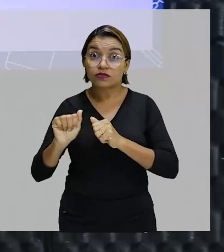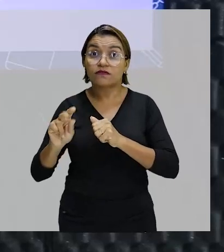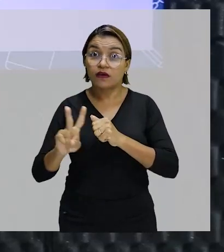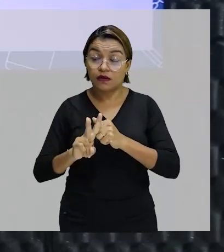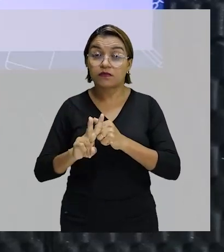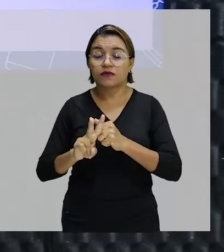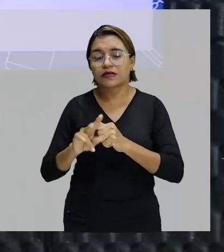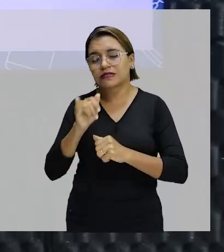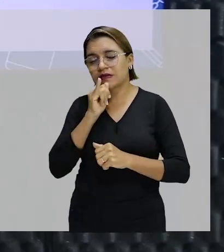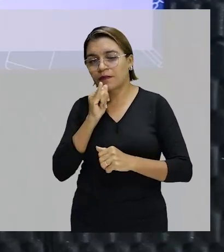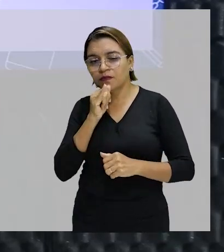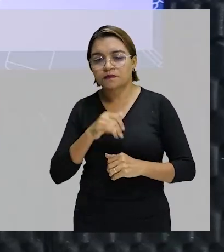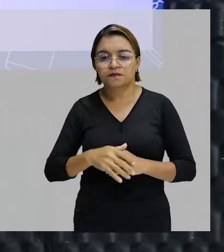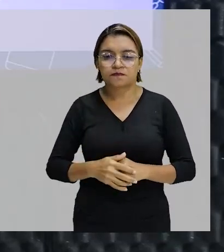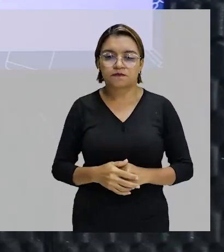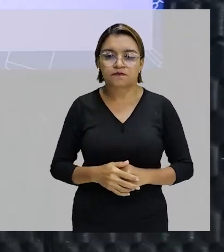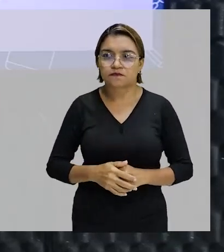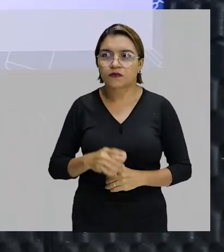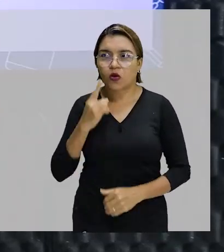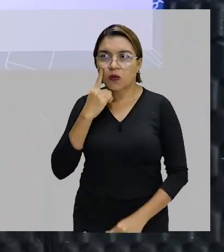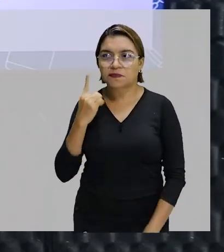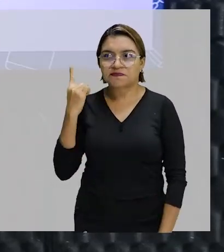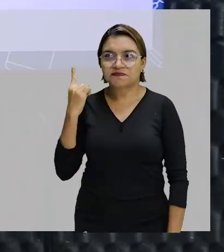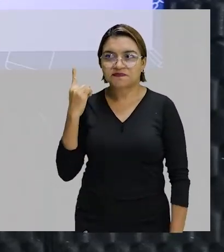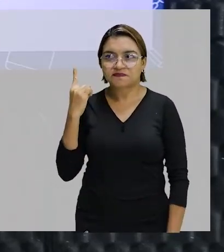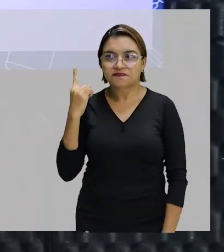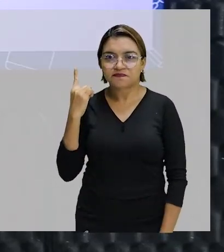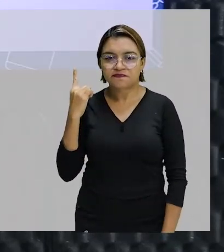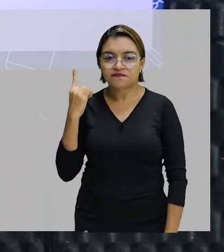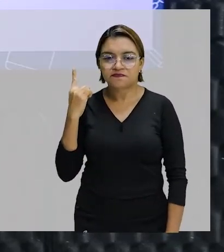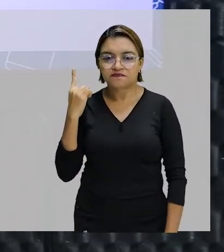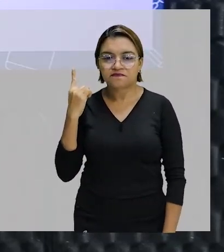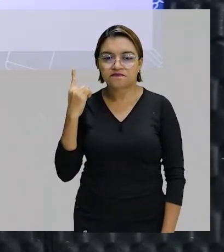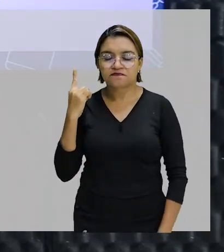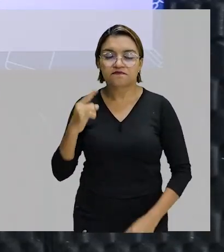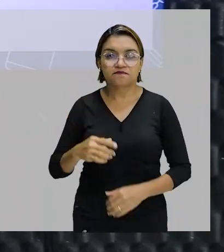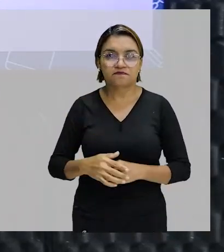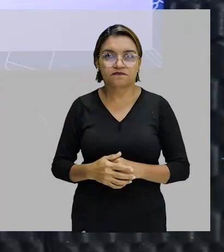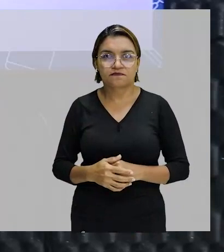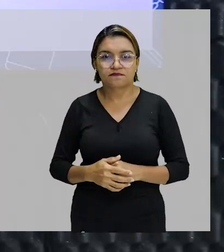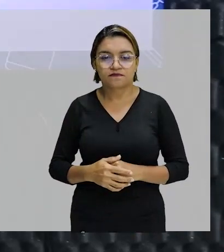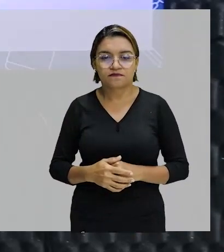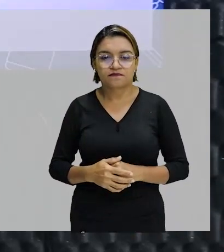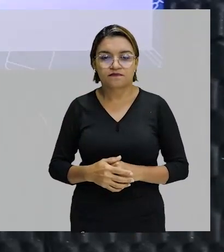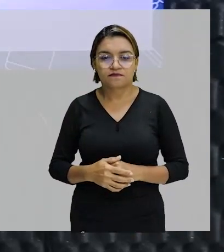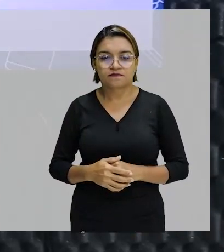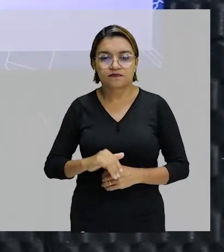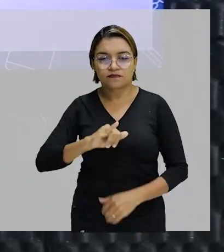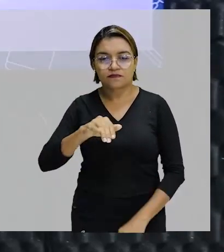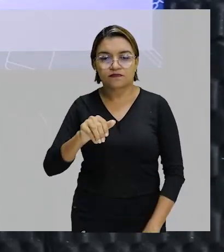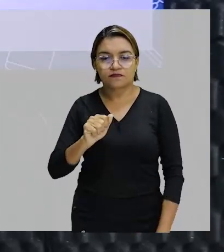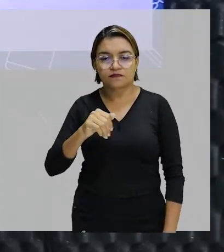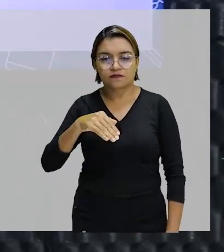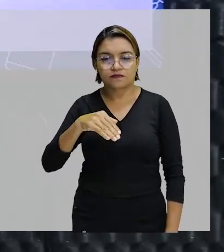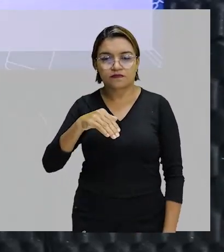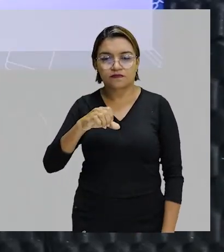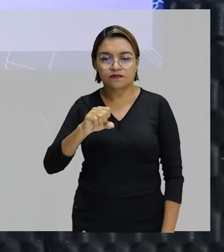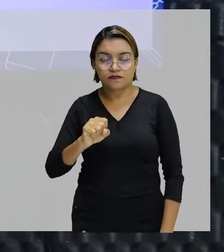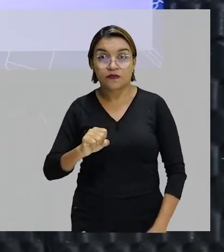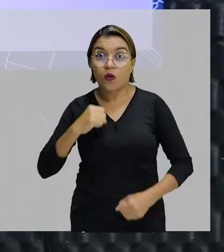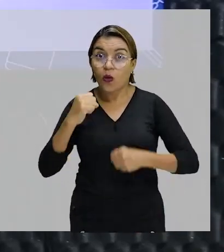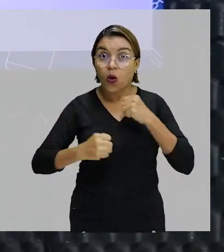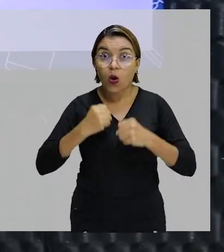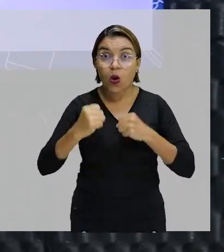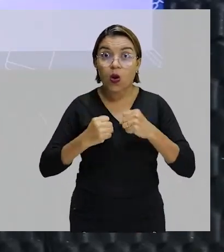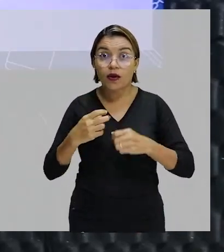Tá? Exemplo, James ran fast. O James corre rápido,